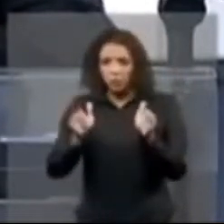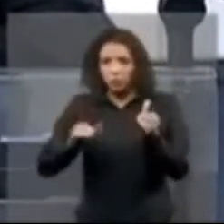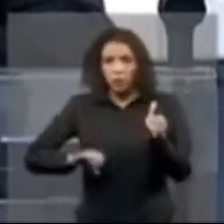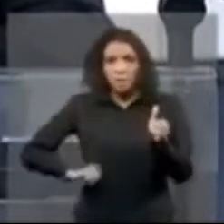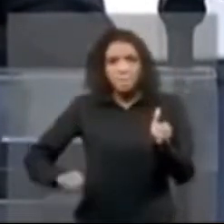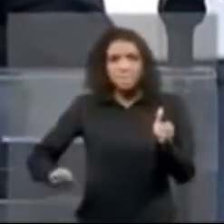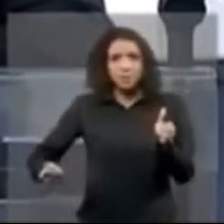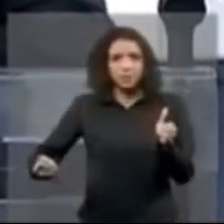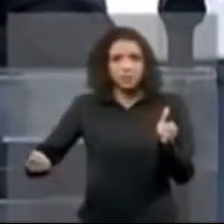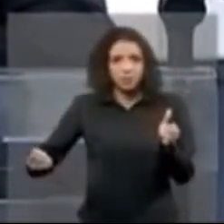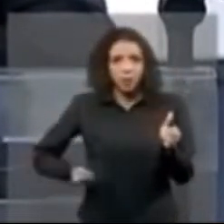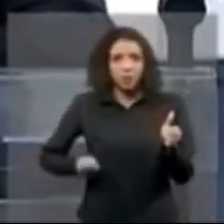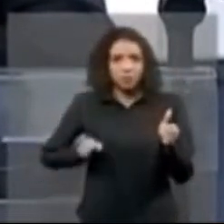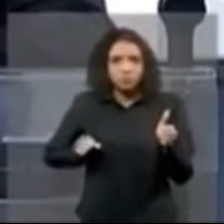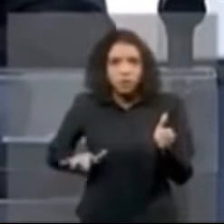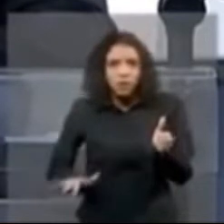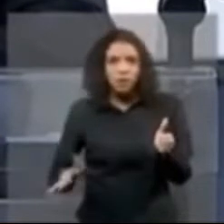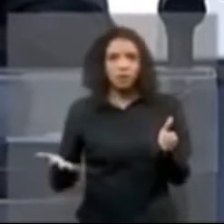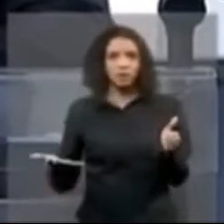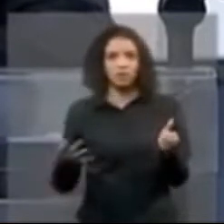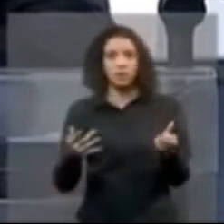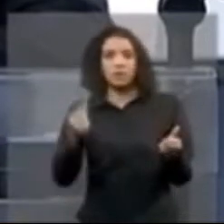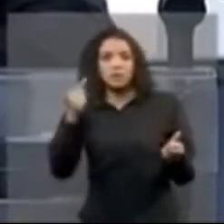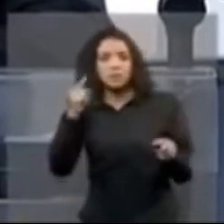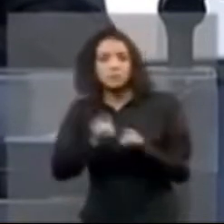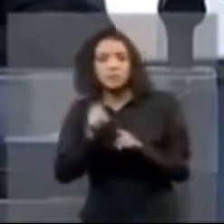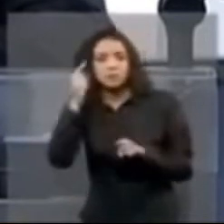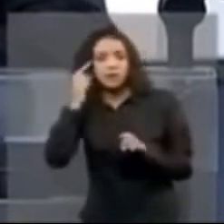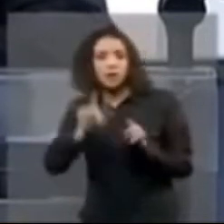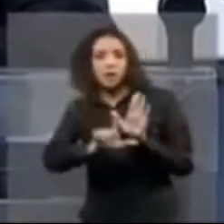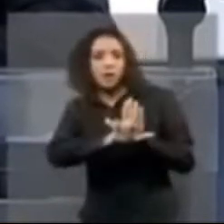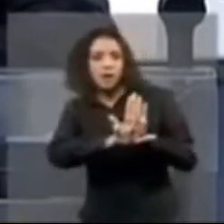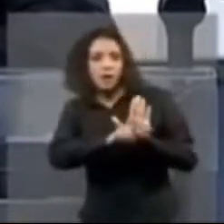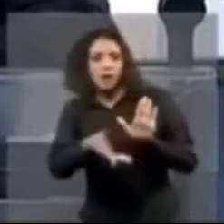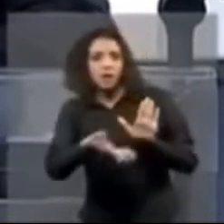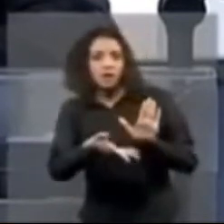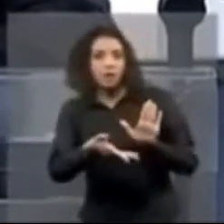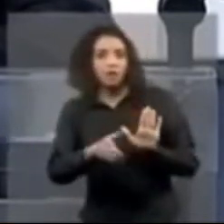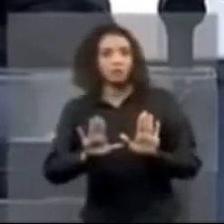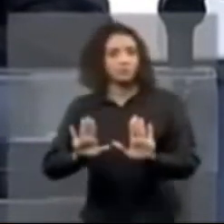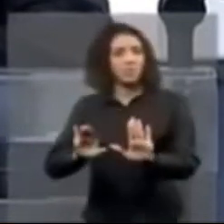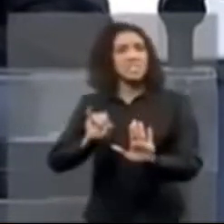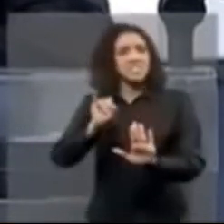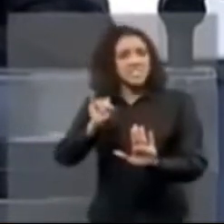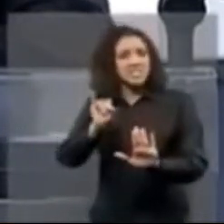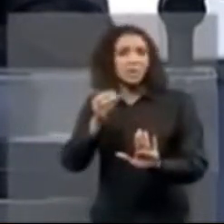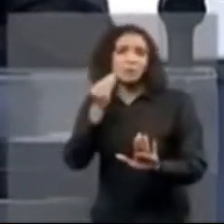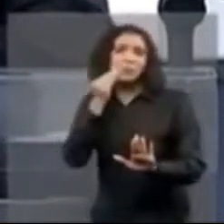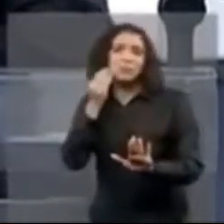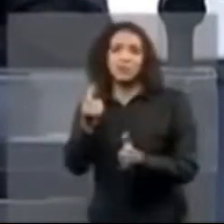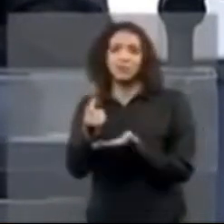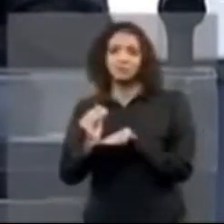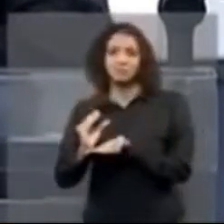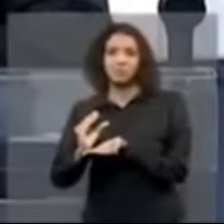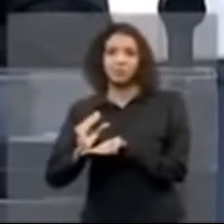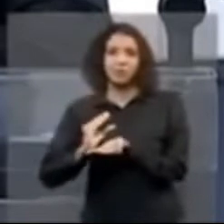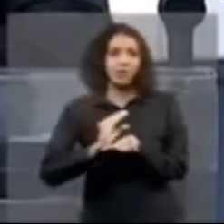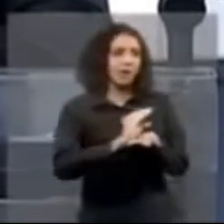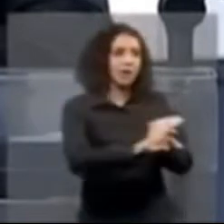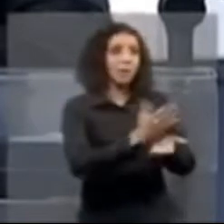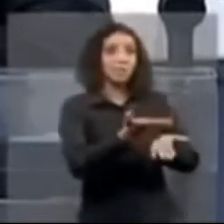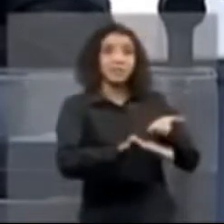da sua legalização, que se pensássemos o uso dessas verbas para projetos alternativos de cuidado